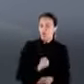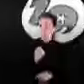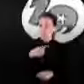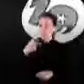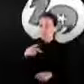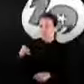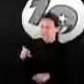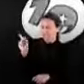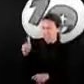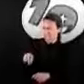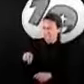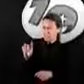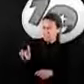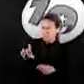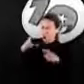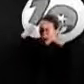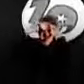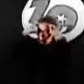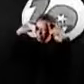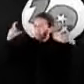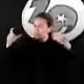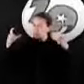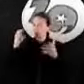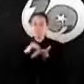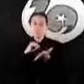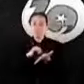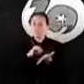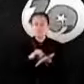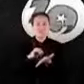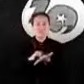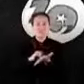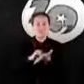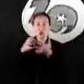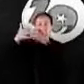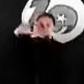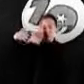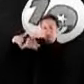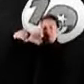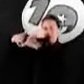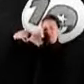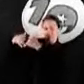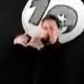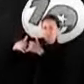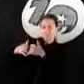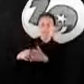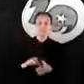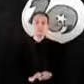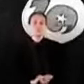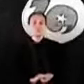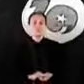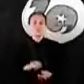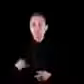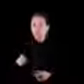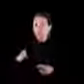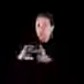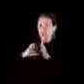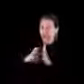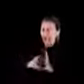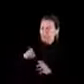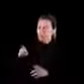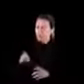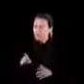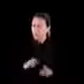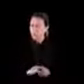Duarte fala. Isso aí só pode ser hidrocefalia ou falta de massa cinzenta na cabeça, rapaz. Tá do